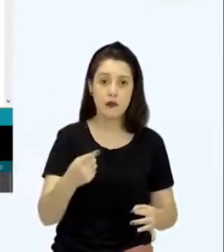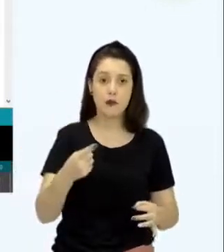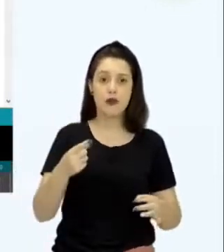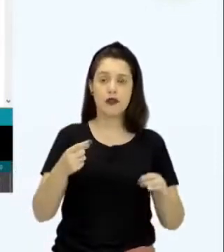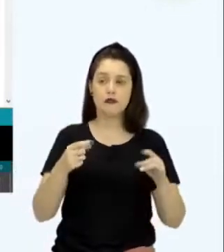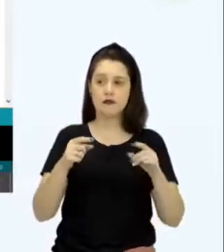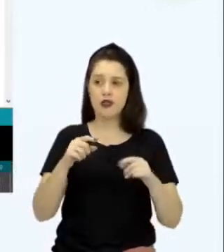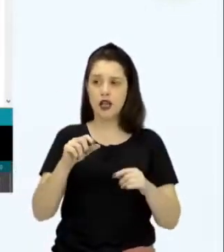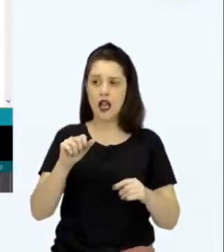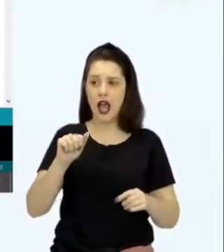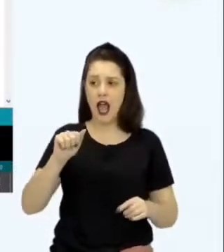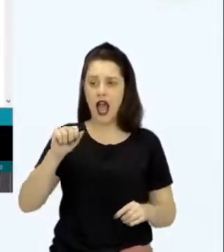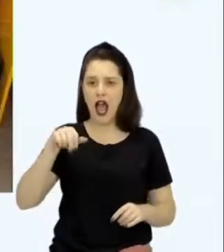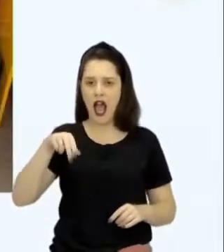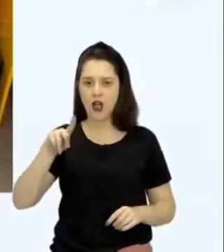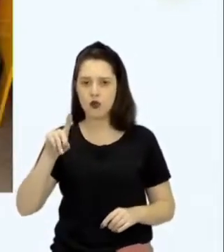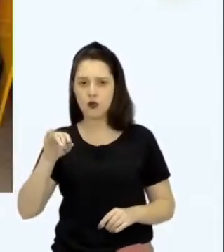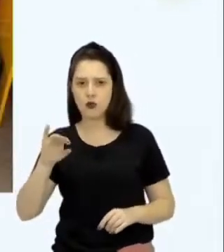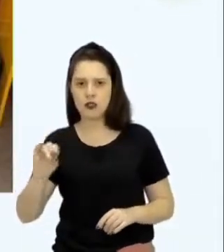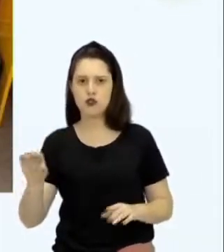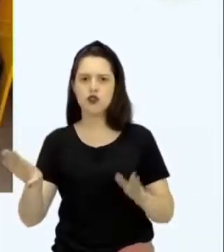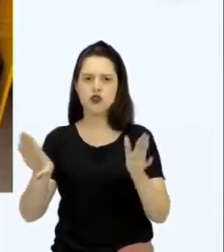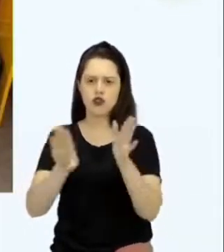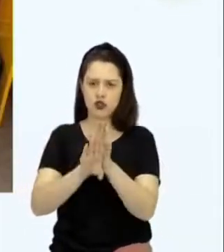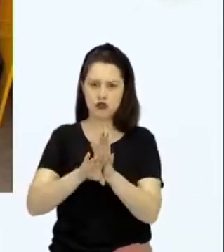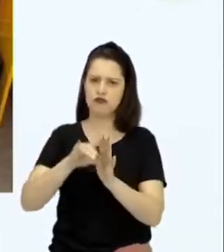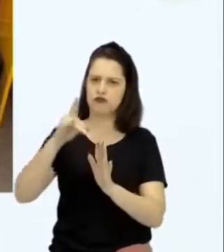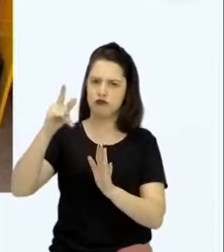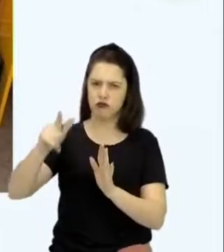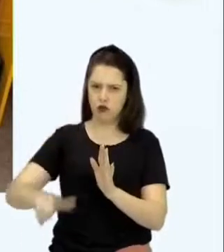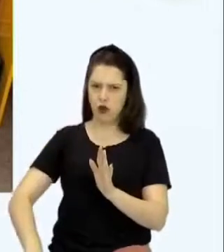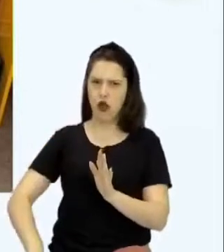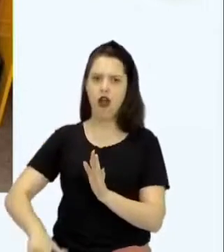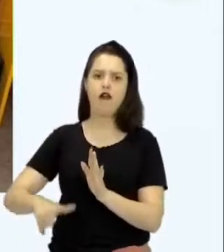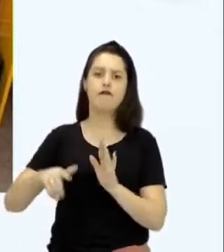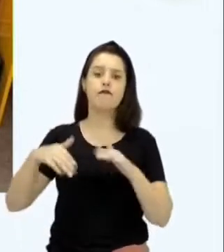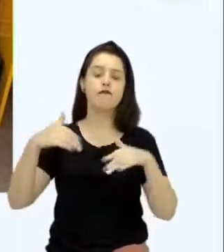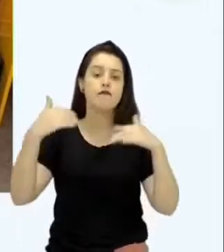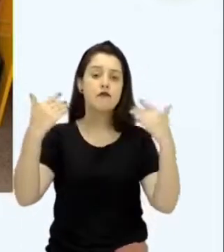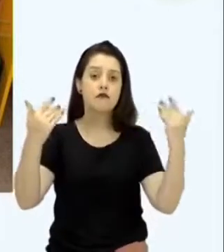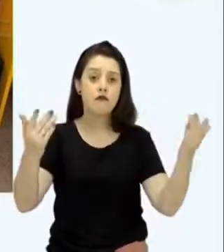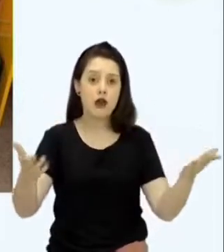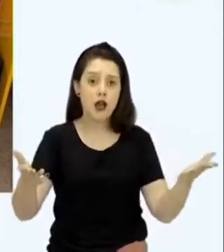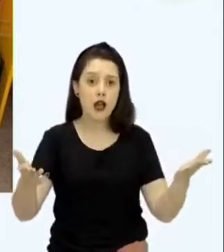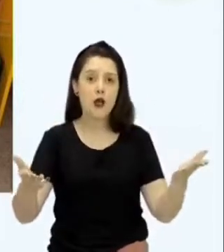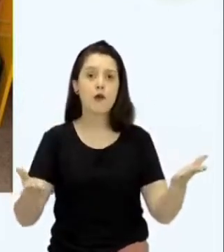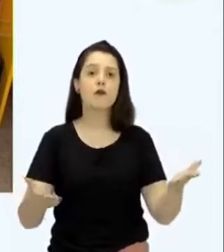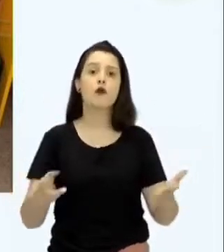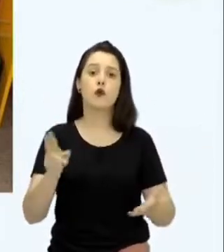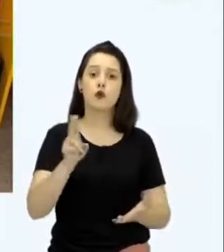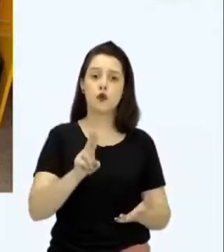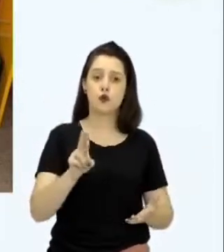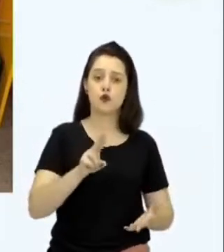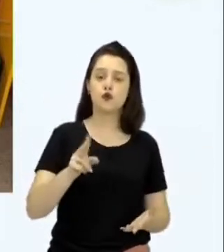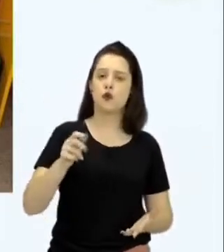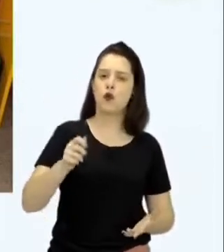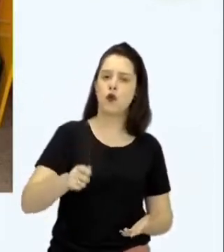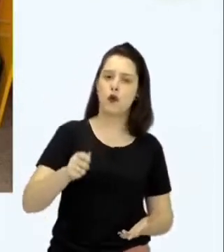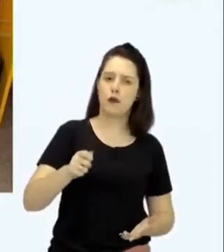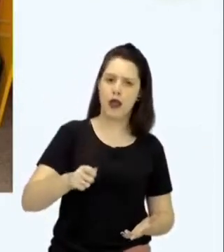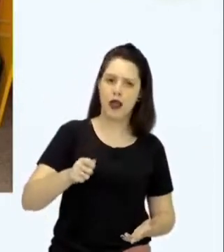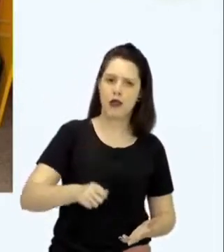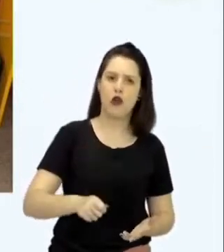Uno, entre em ferramentas novamente e você seleciona qual é a porta. O número da porta do Arduino é um número